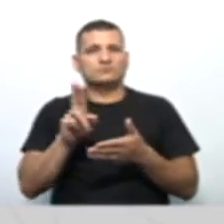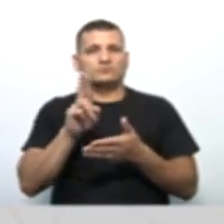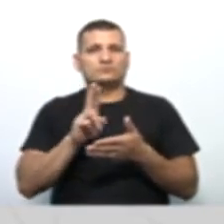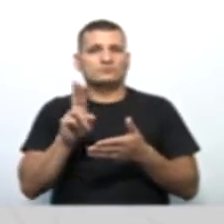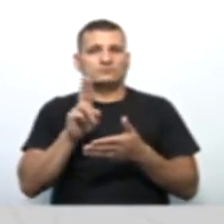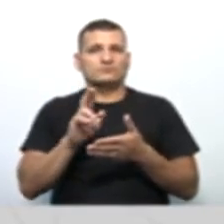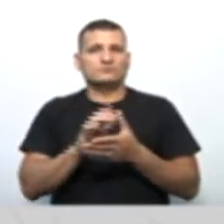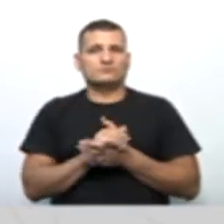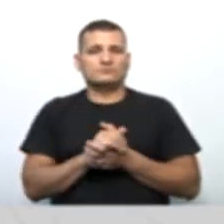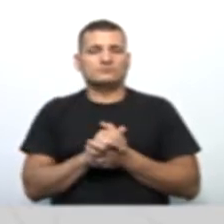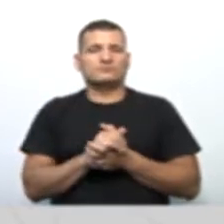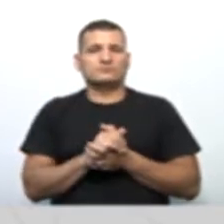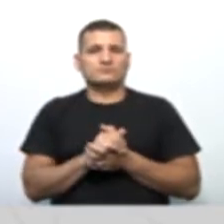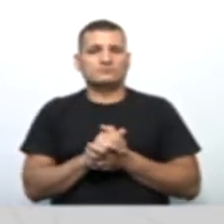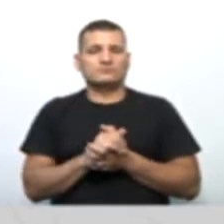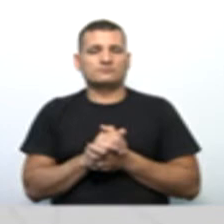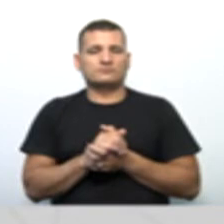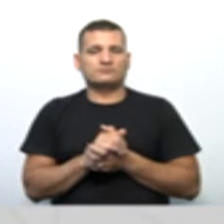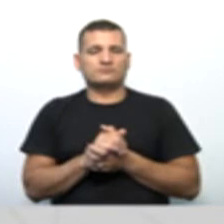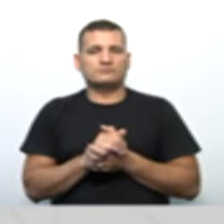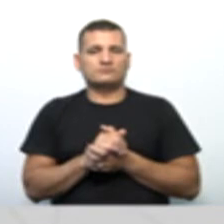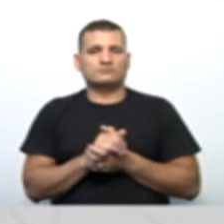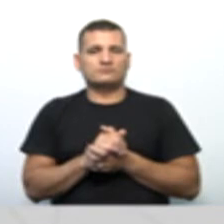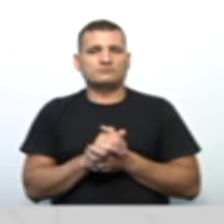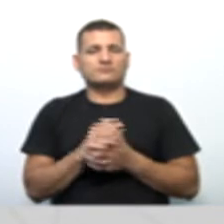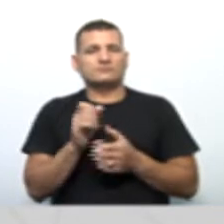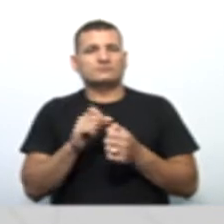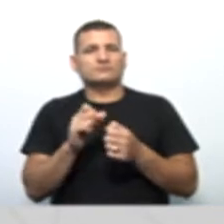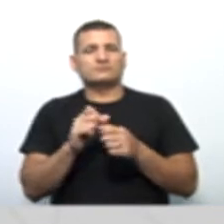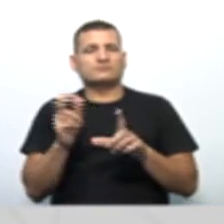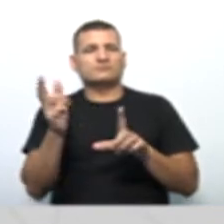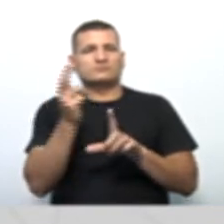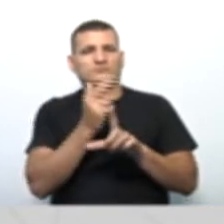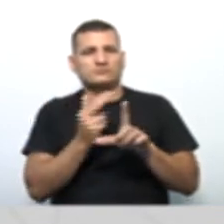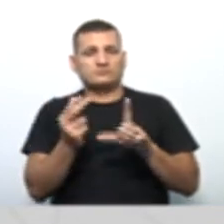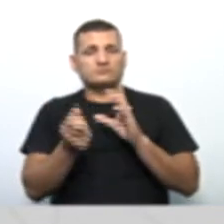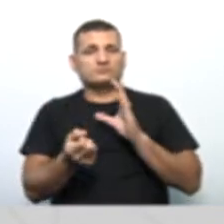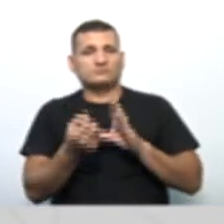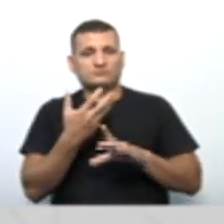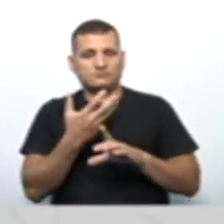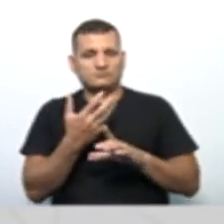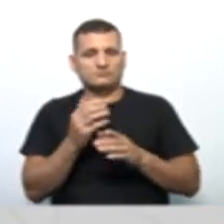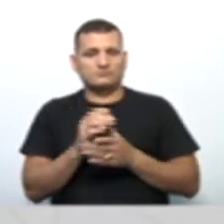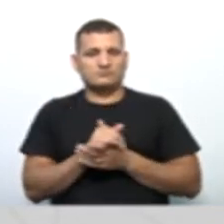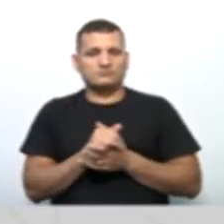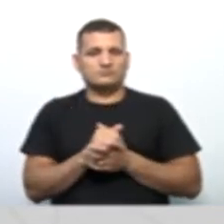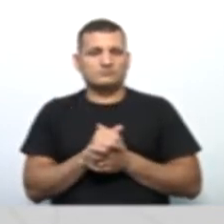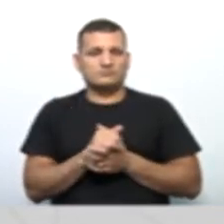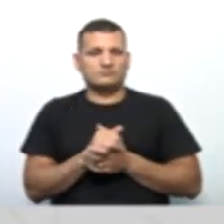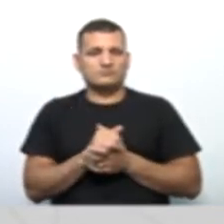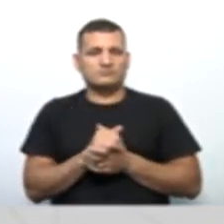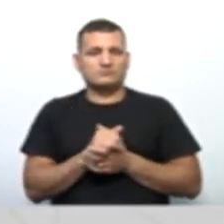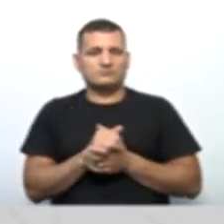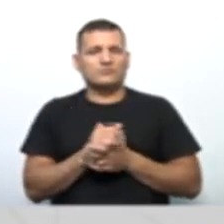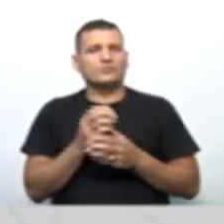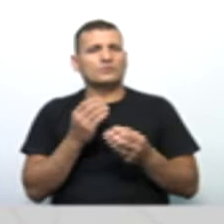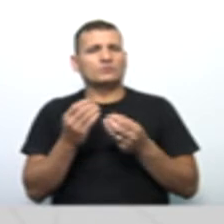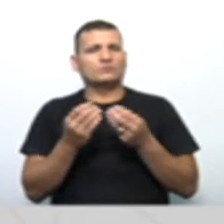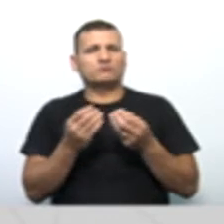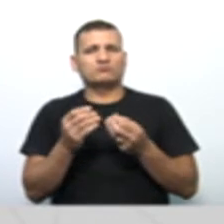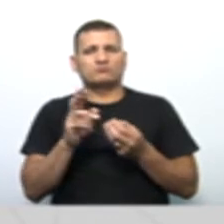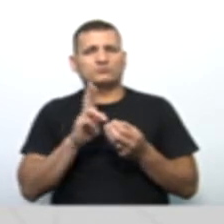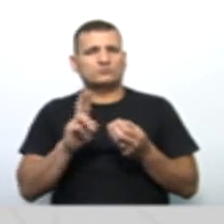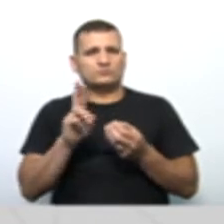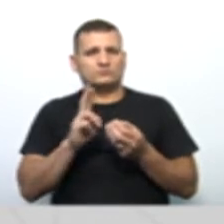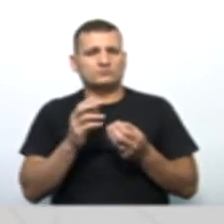e faça 11 vale foi mesmo pra vocês uma na área aqui pra gente tá como é que você usa ele olha aí